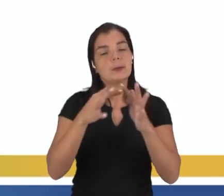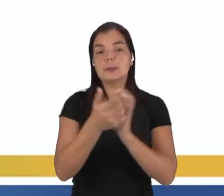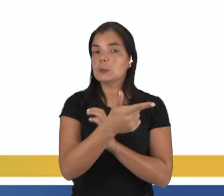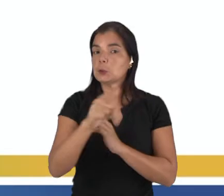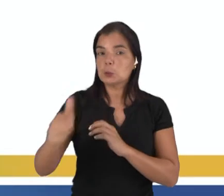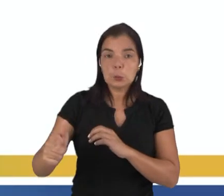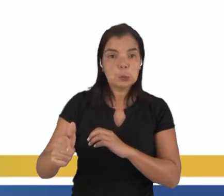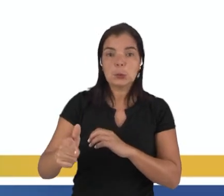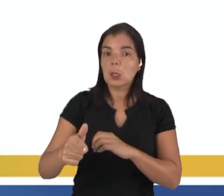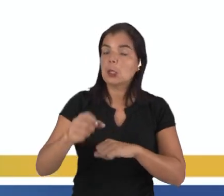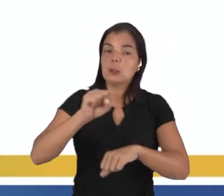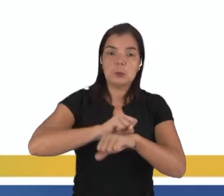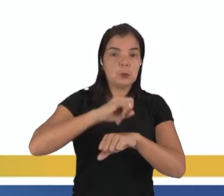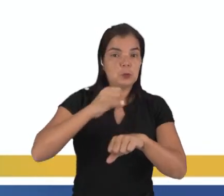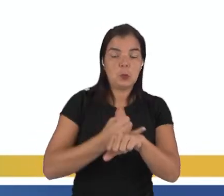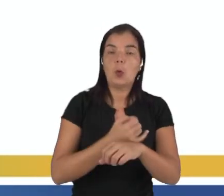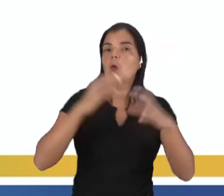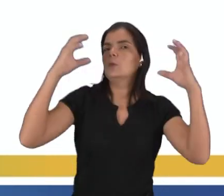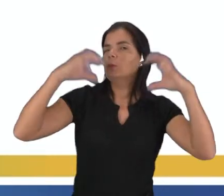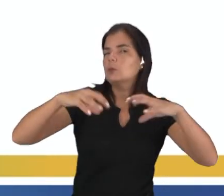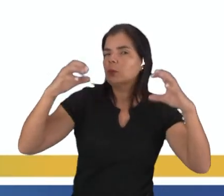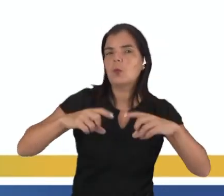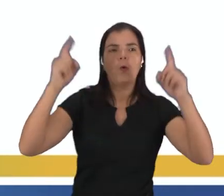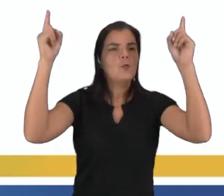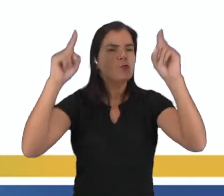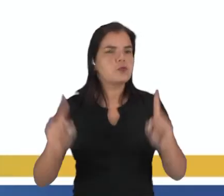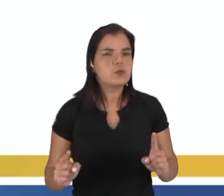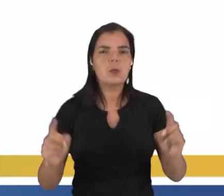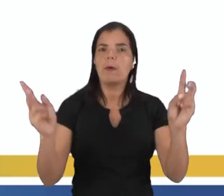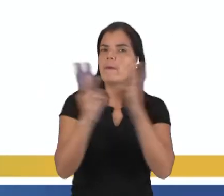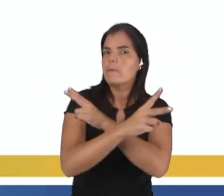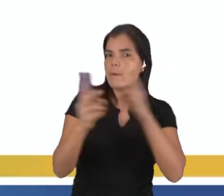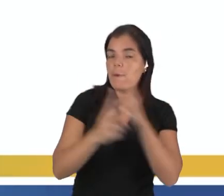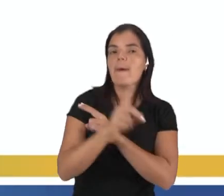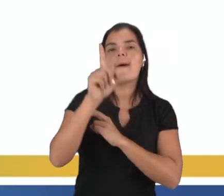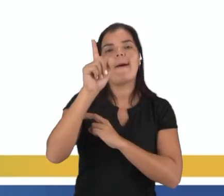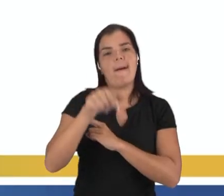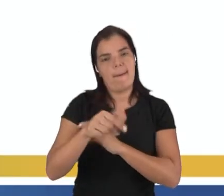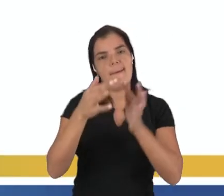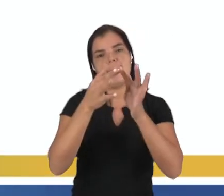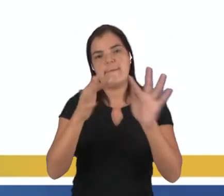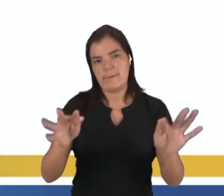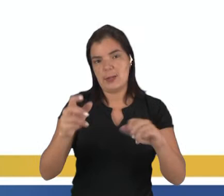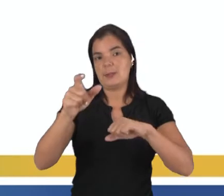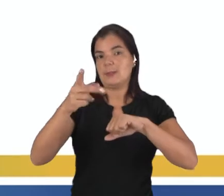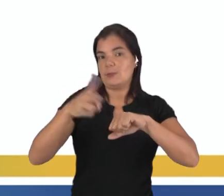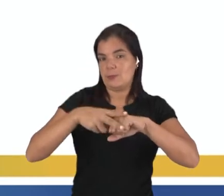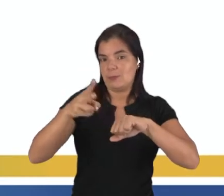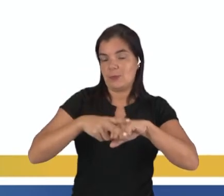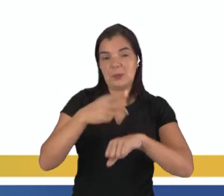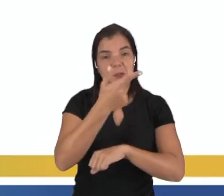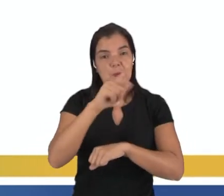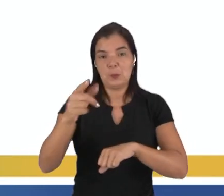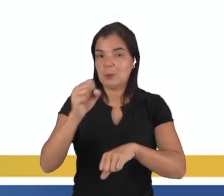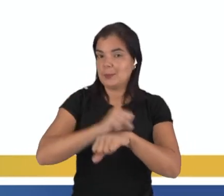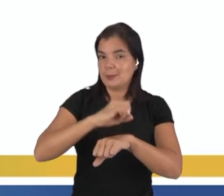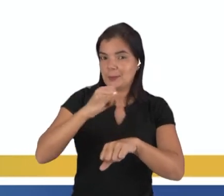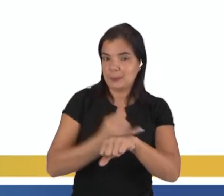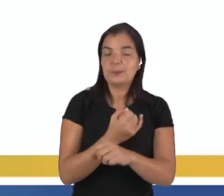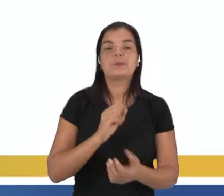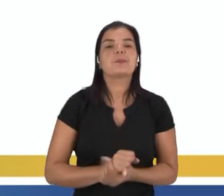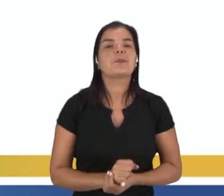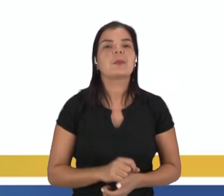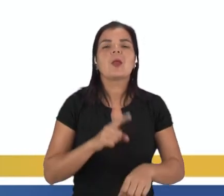sujeito. Choveu, trovejou, ventou. É uma oração sem sujeito. Se houver também, agora,